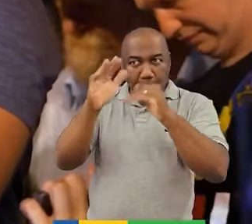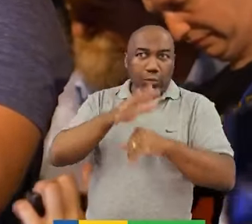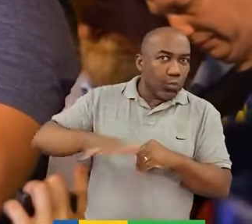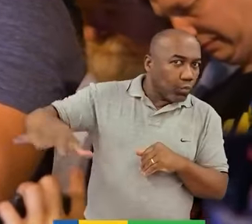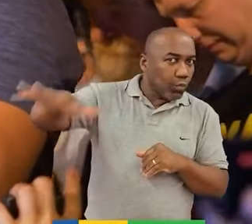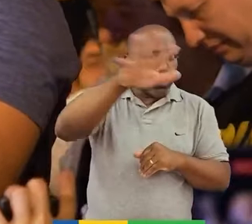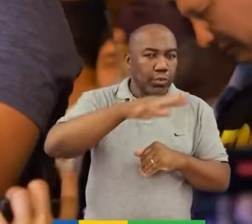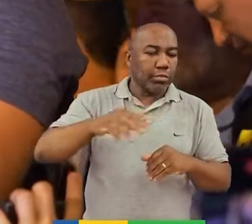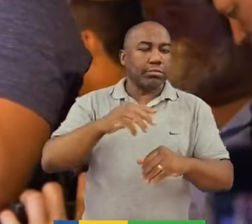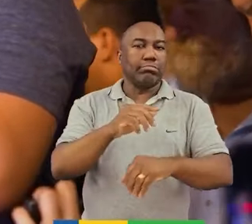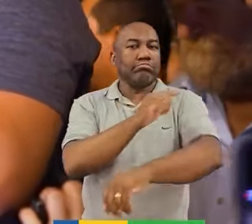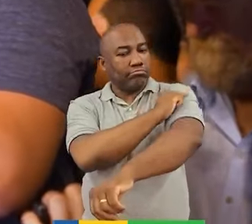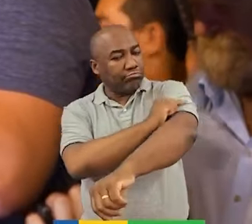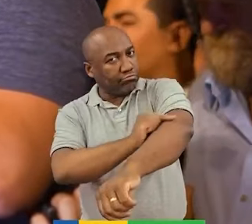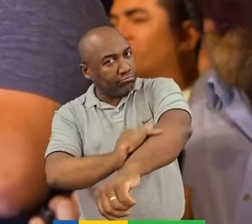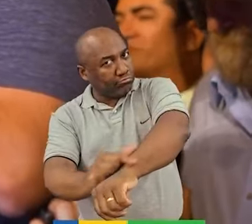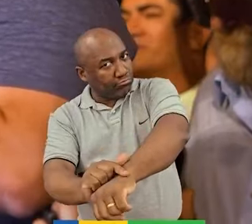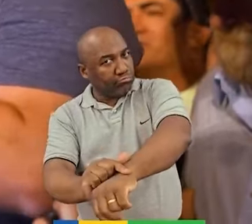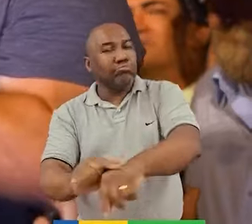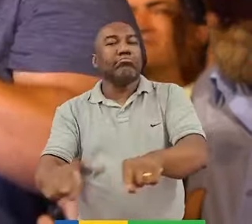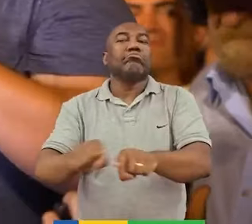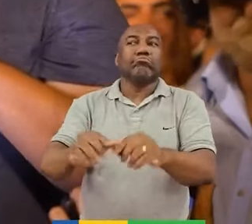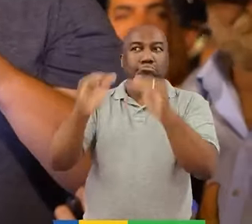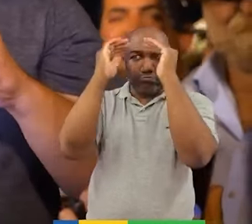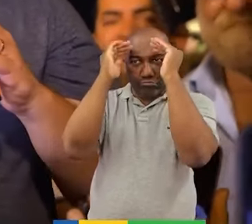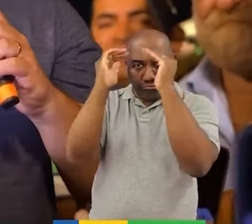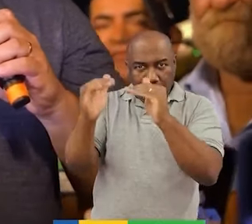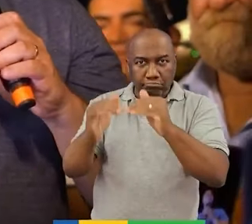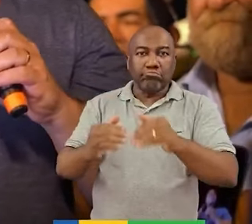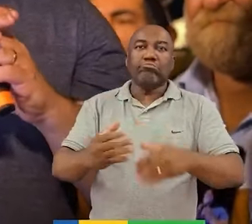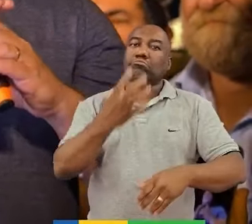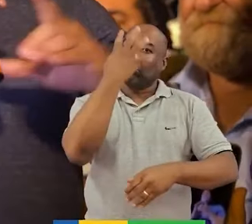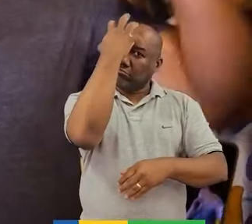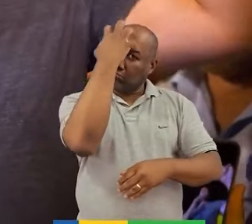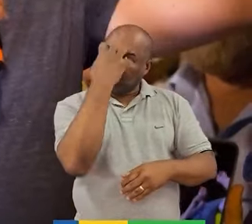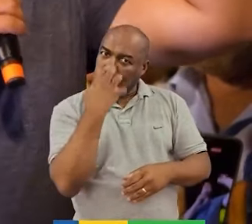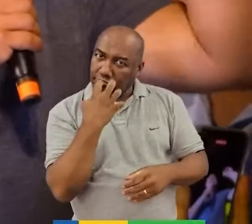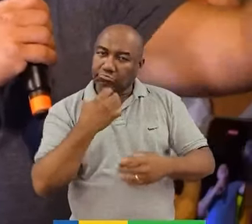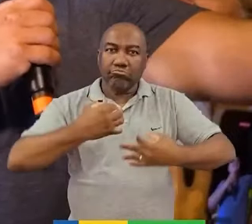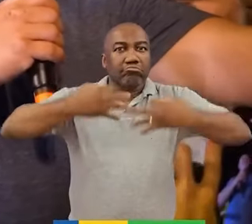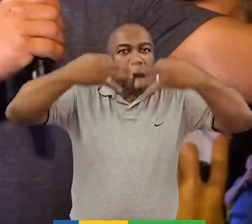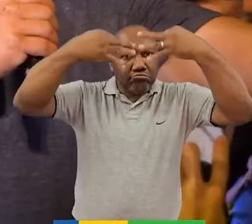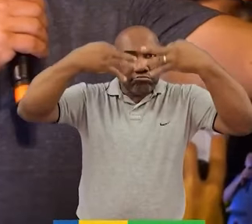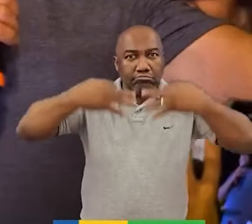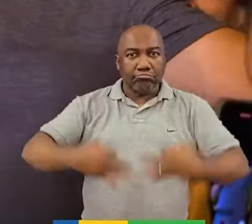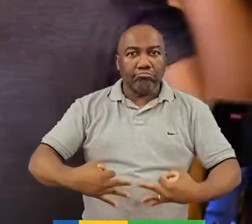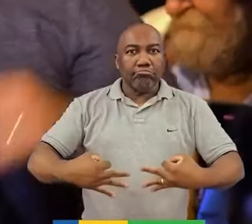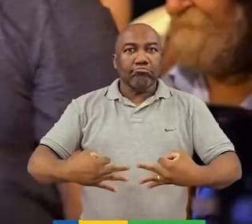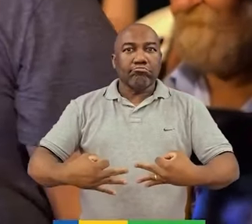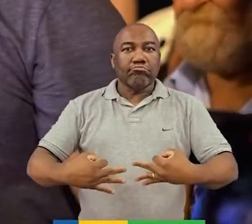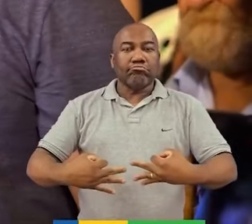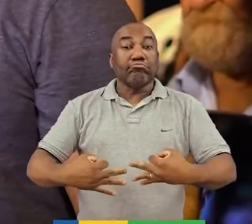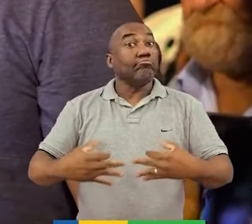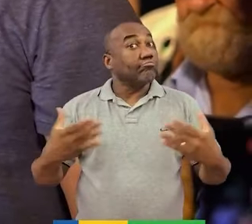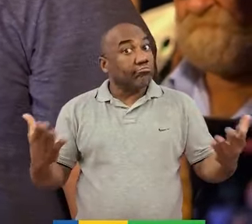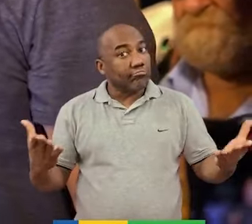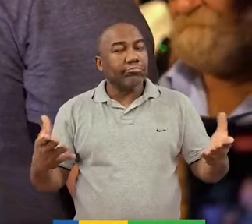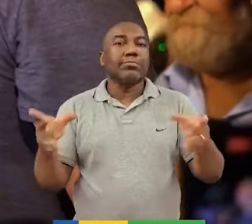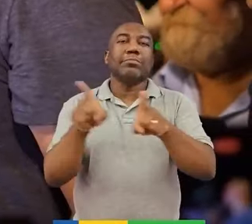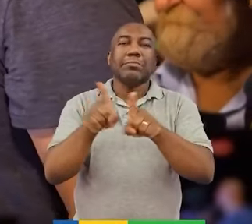respeito, com dignidade, com honestidade, com exemplo e com